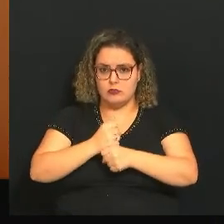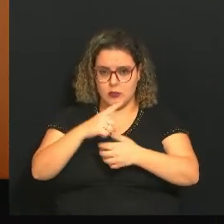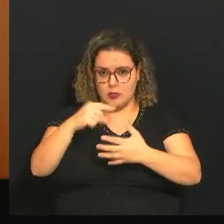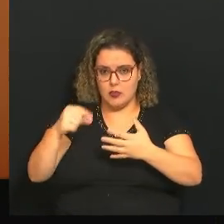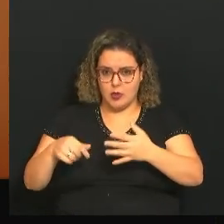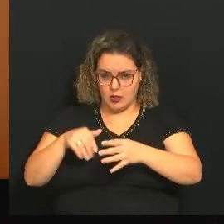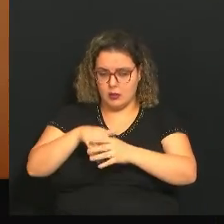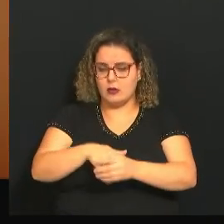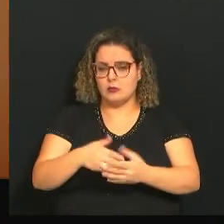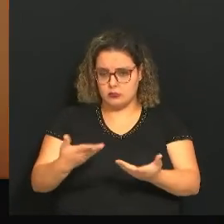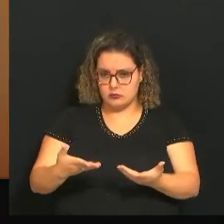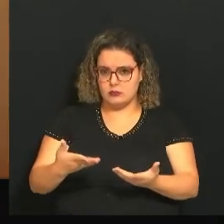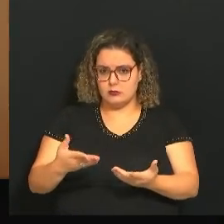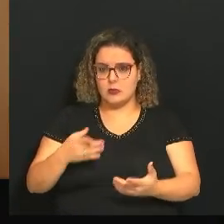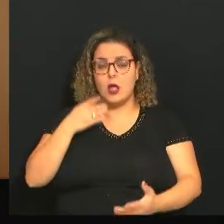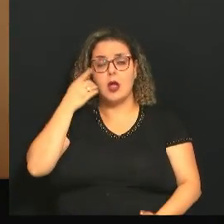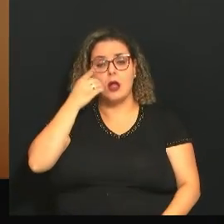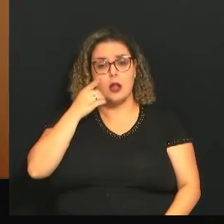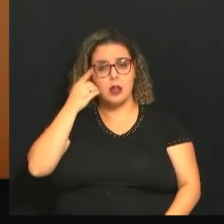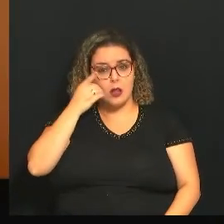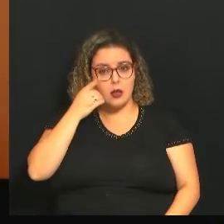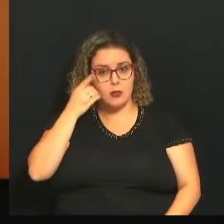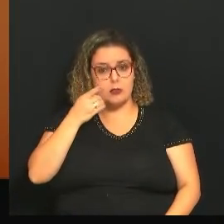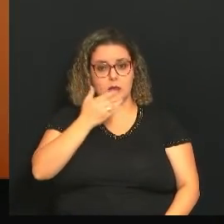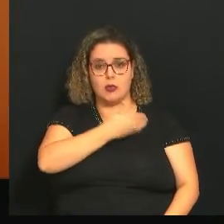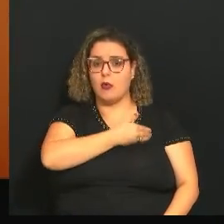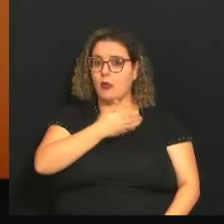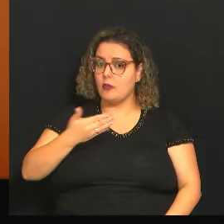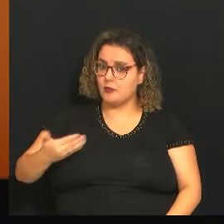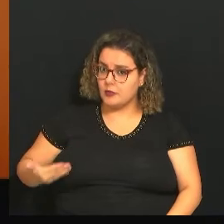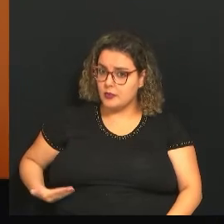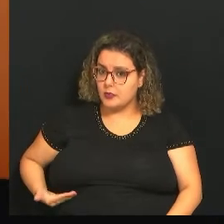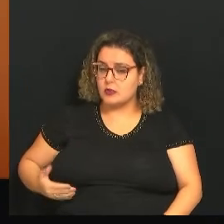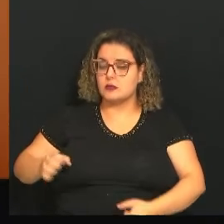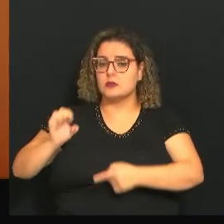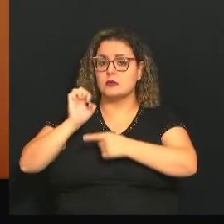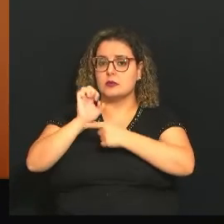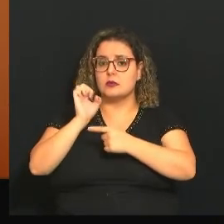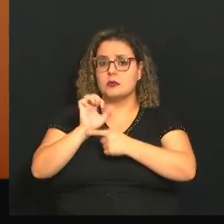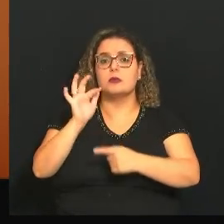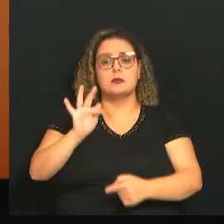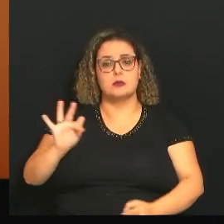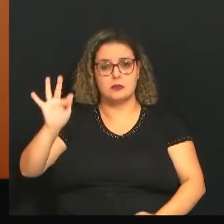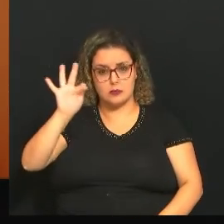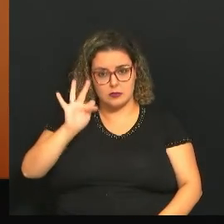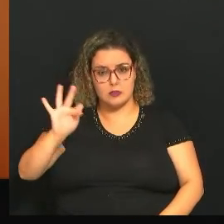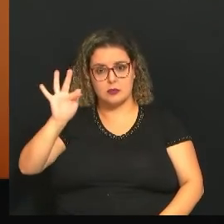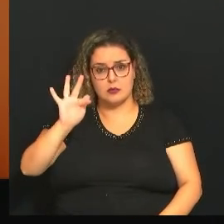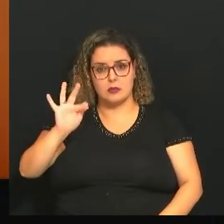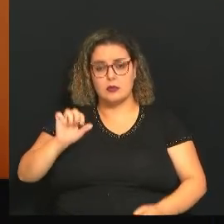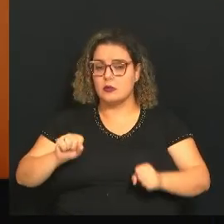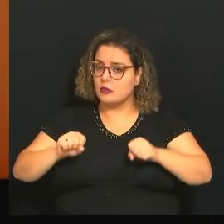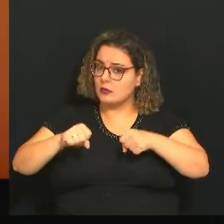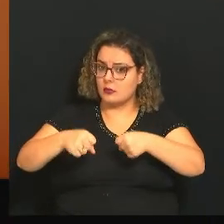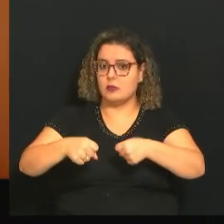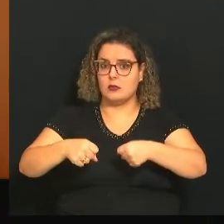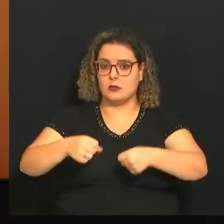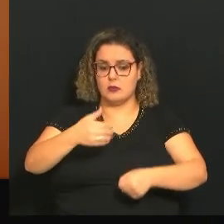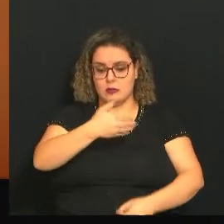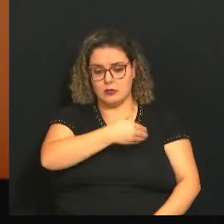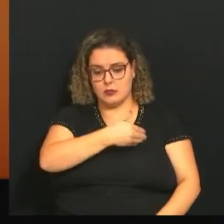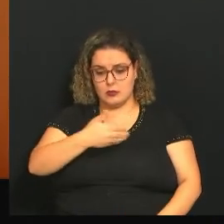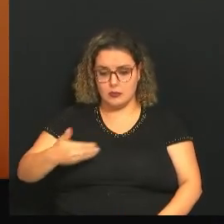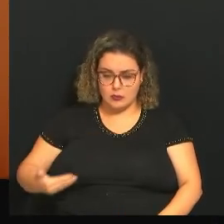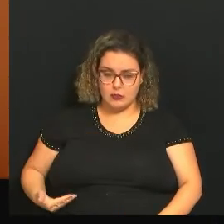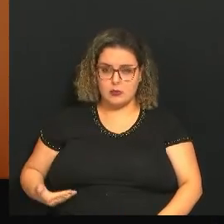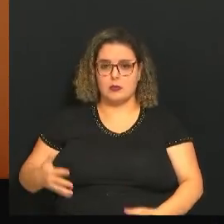colocar deputados e governos estadual e federal que defenda a classe trabalhadora, os trabalhadores